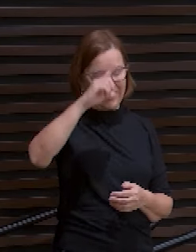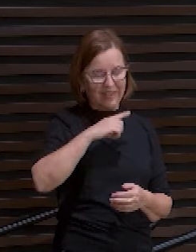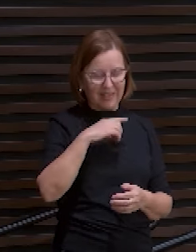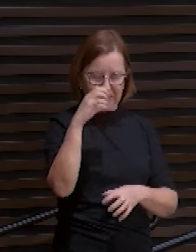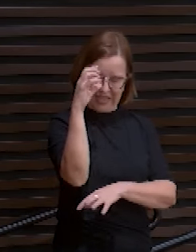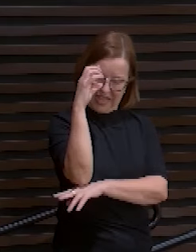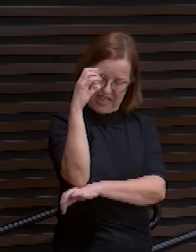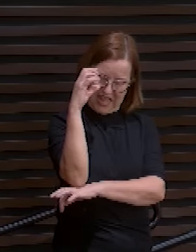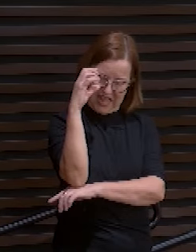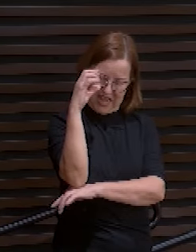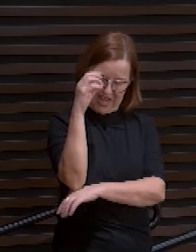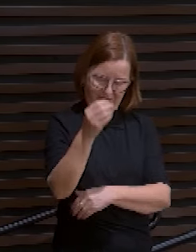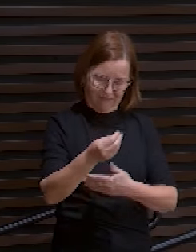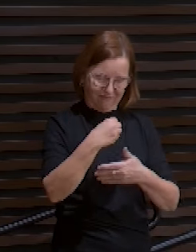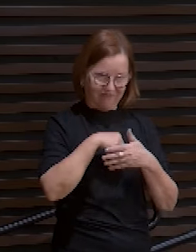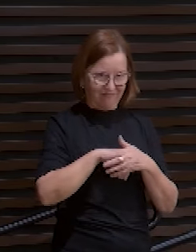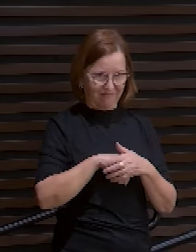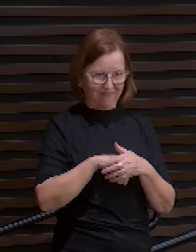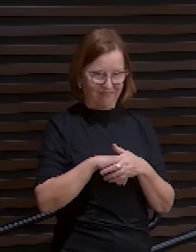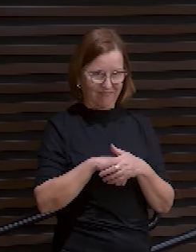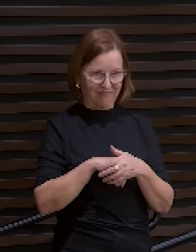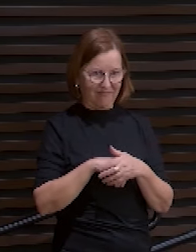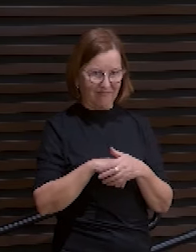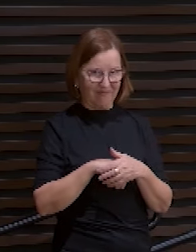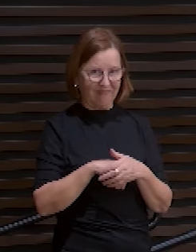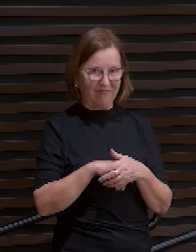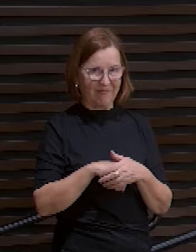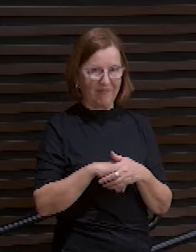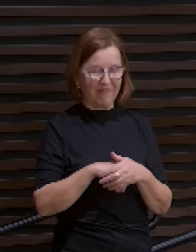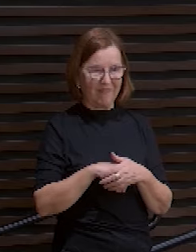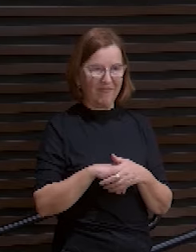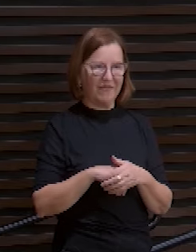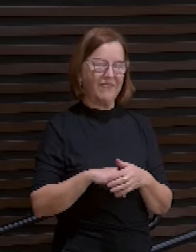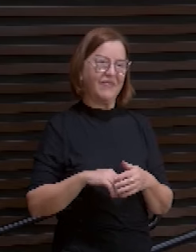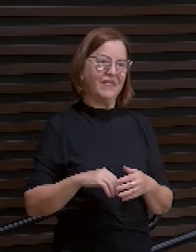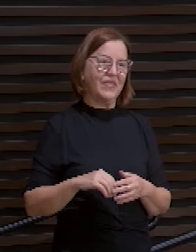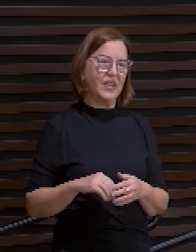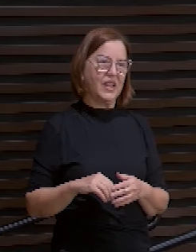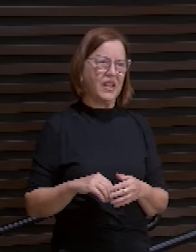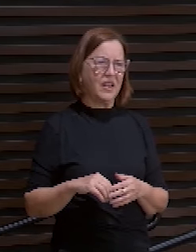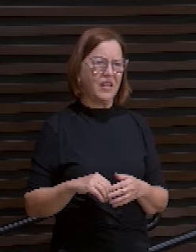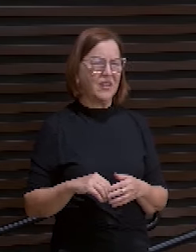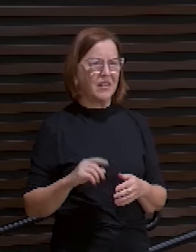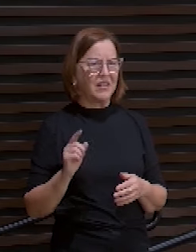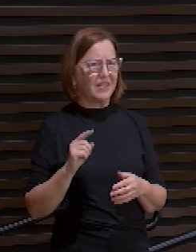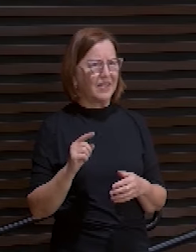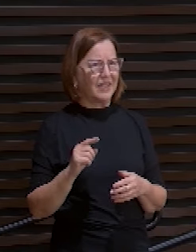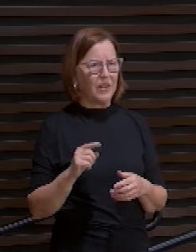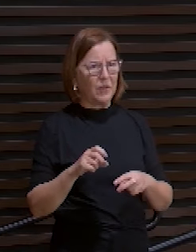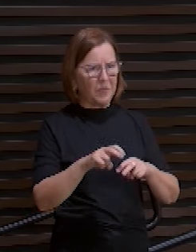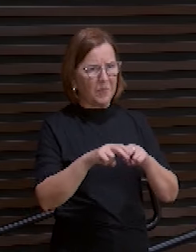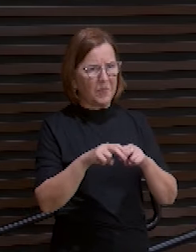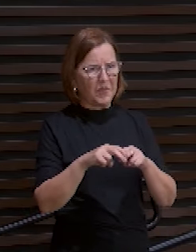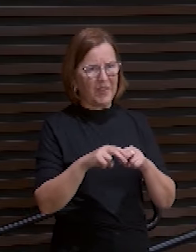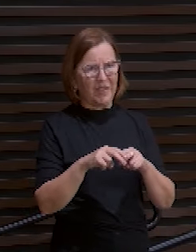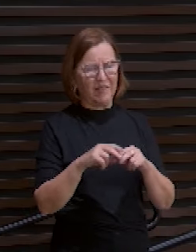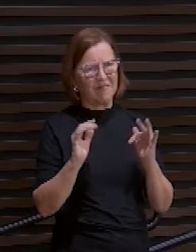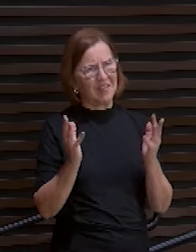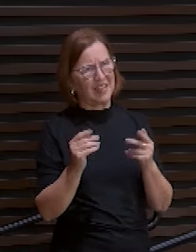internas isso nada tem a ver com traços e características Ah eu não eu eu não herdo